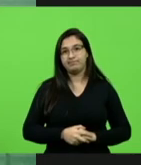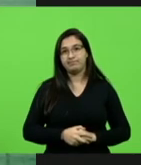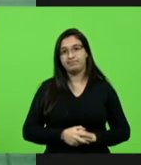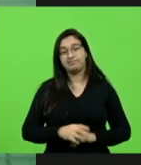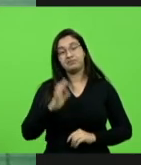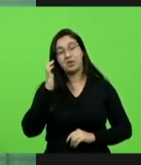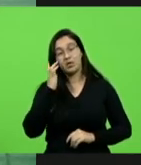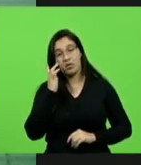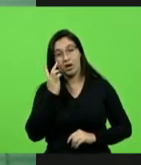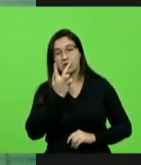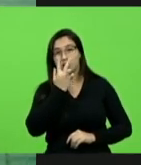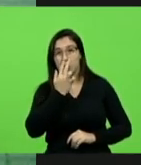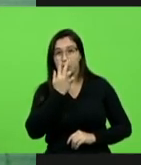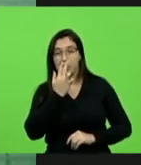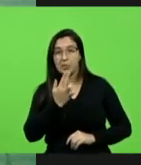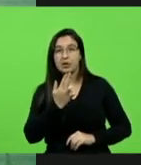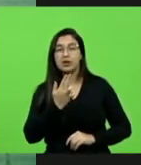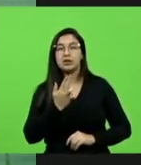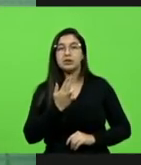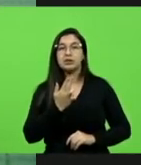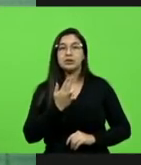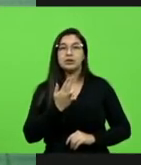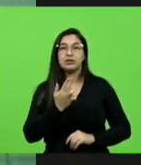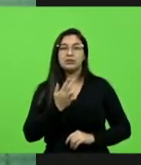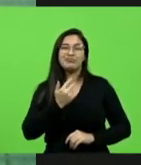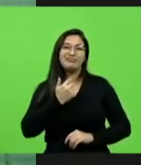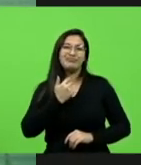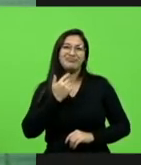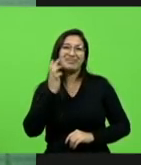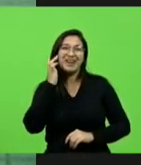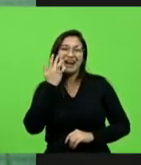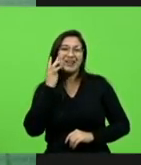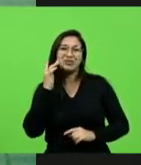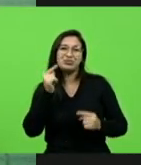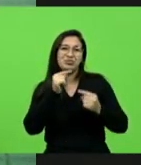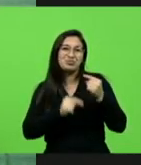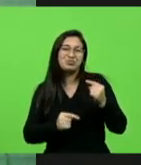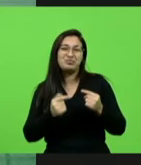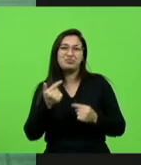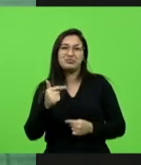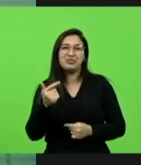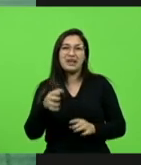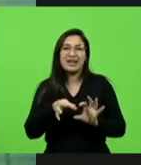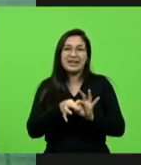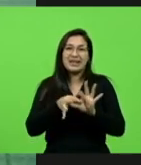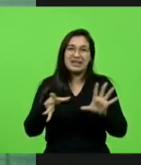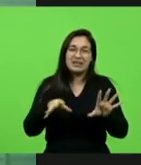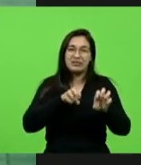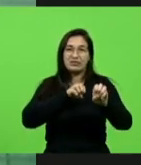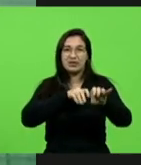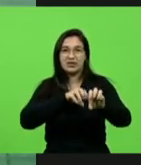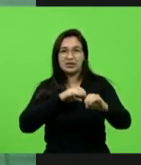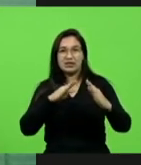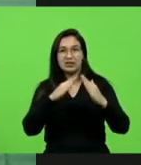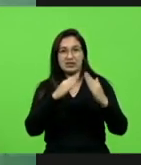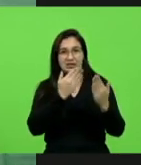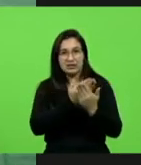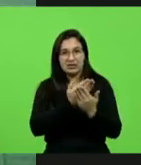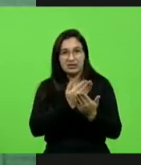que não é adequado autorizar a educação escolar domiciliar.